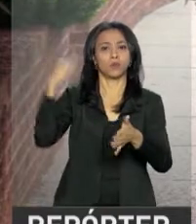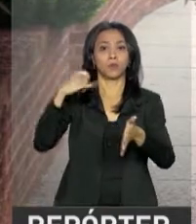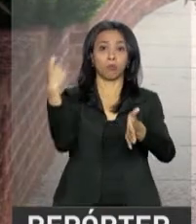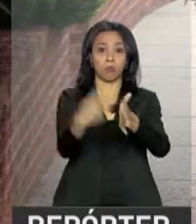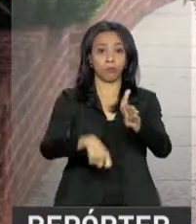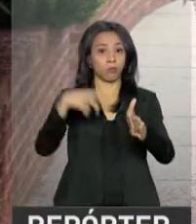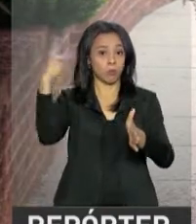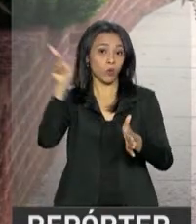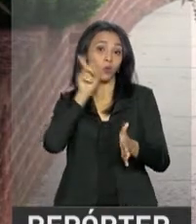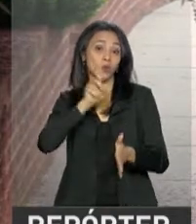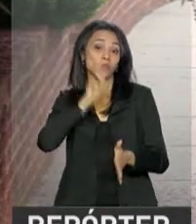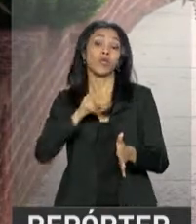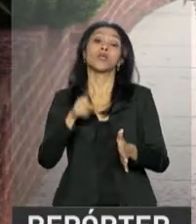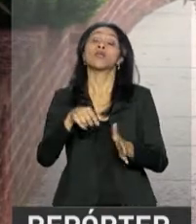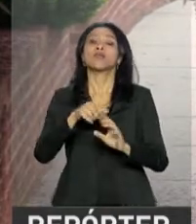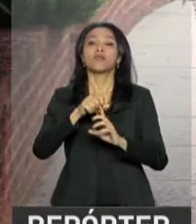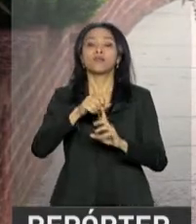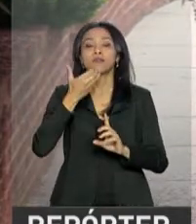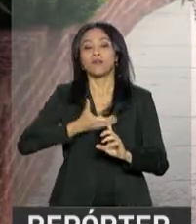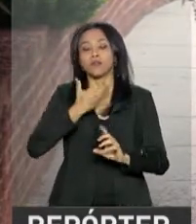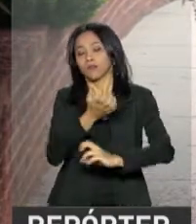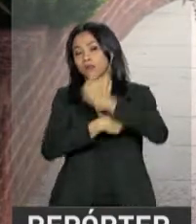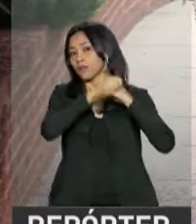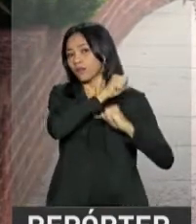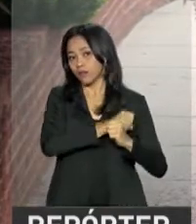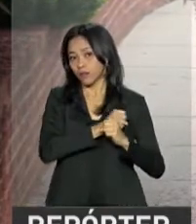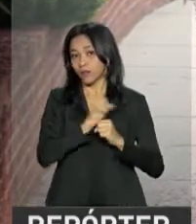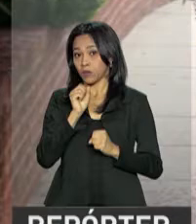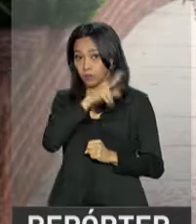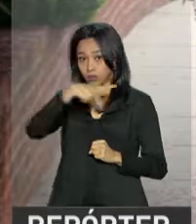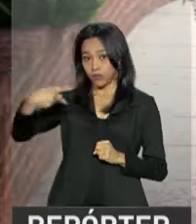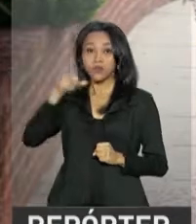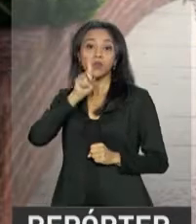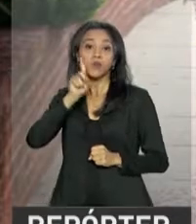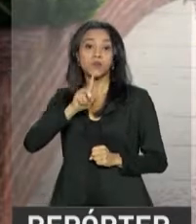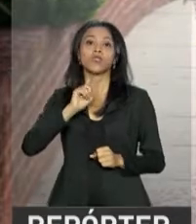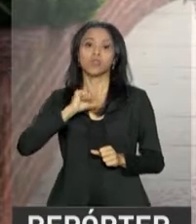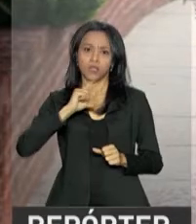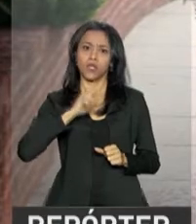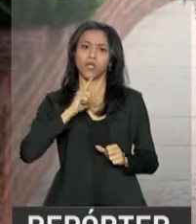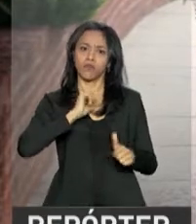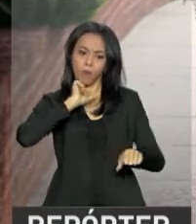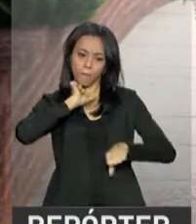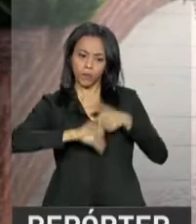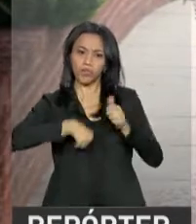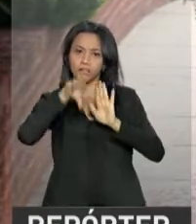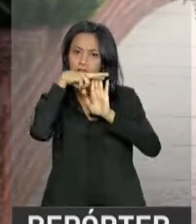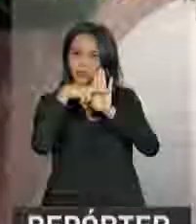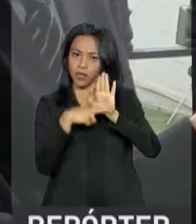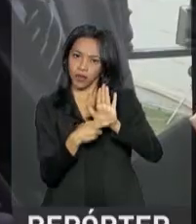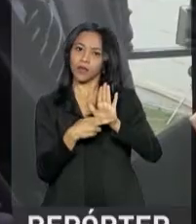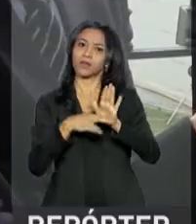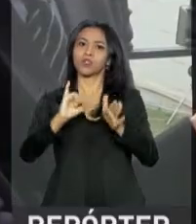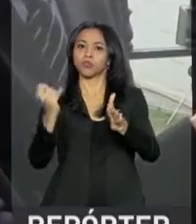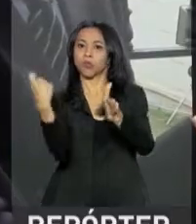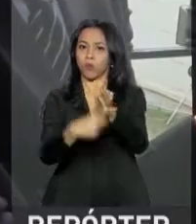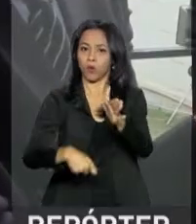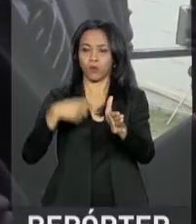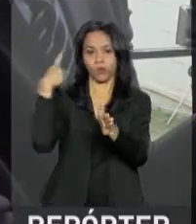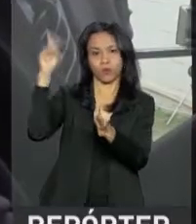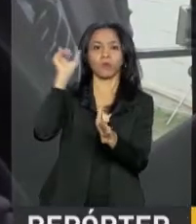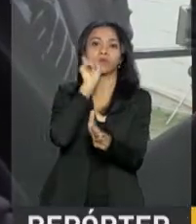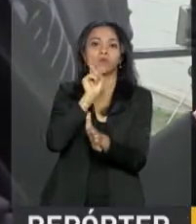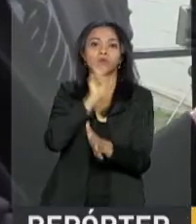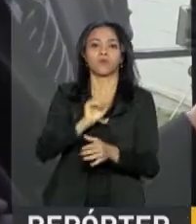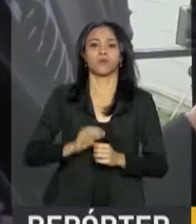do ano passado, o governo do presidente Donald Trump promoveu uma reforma do sistema tributário no país. Nas últimas décadas,